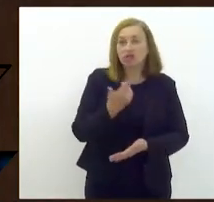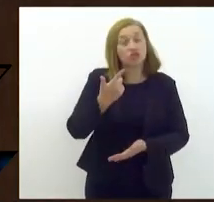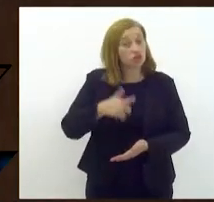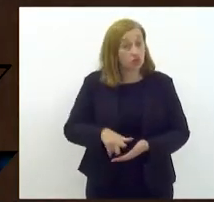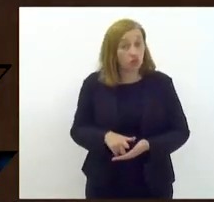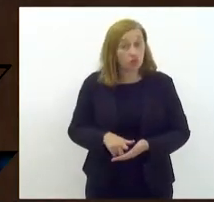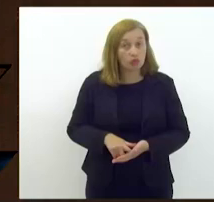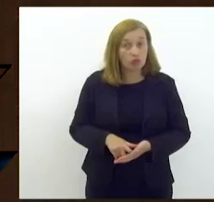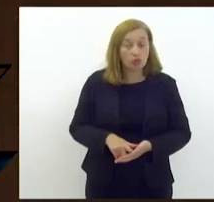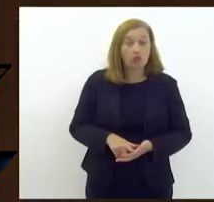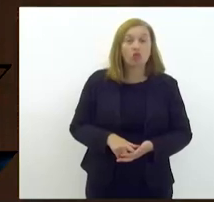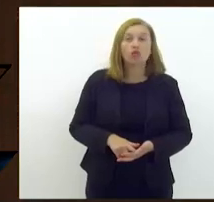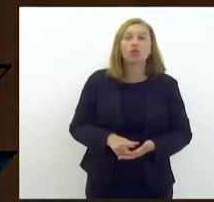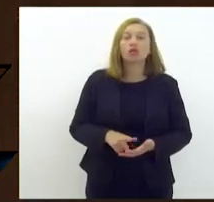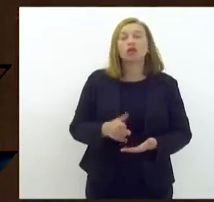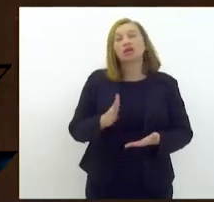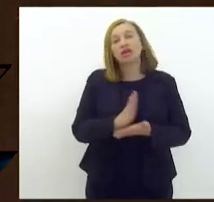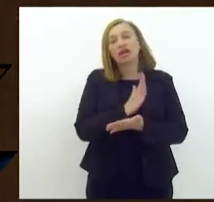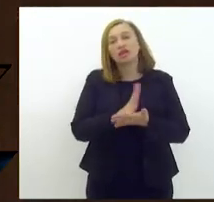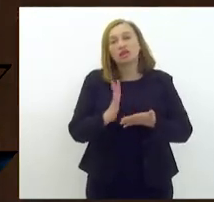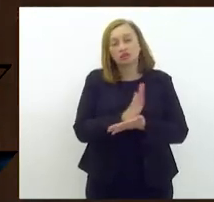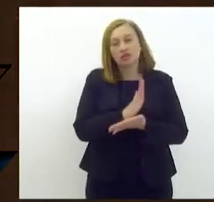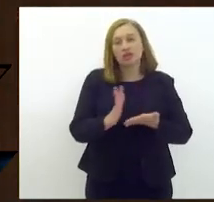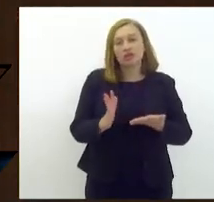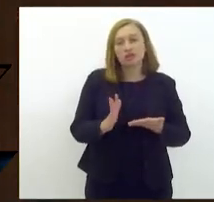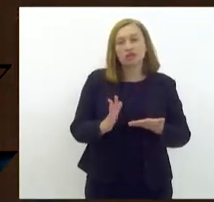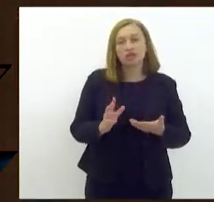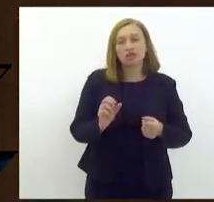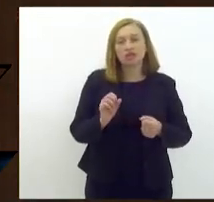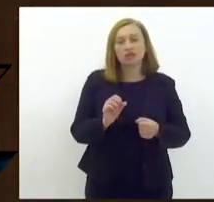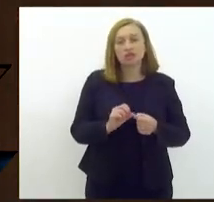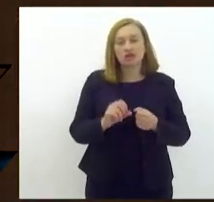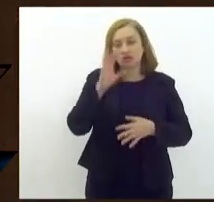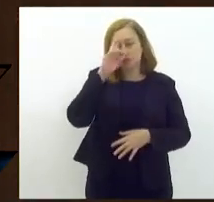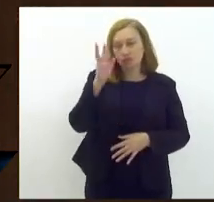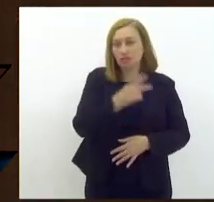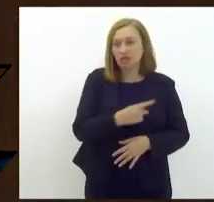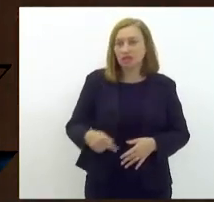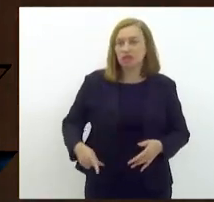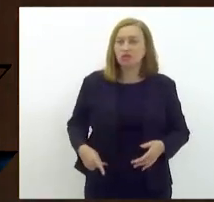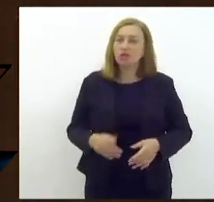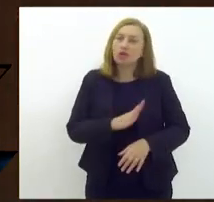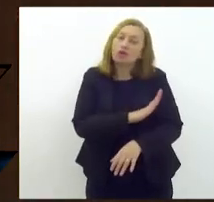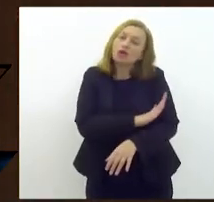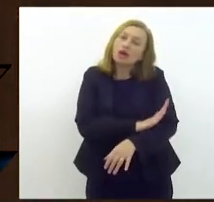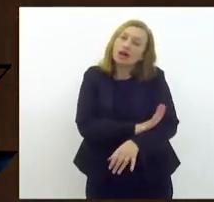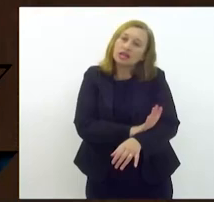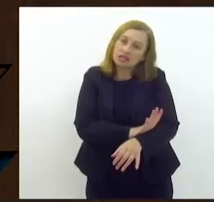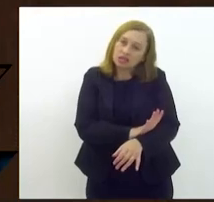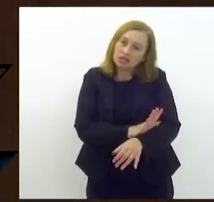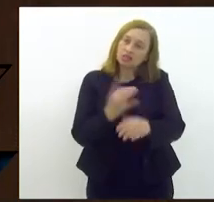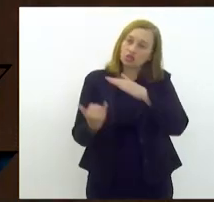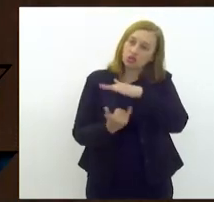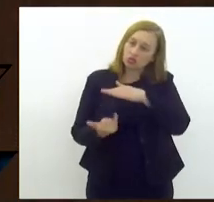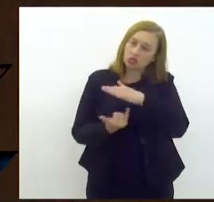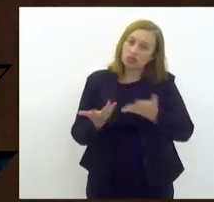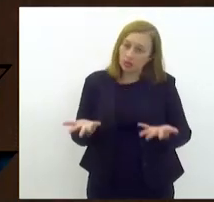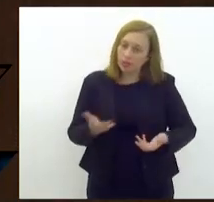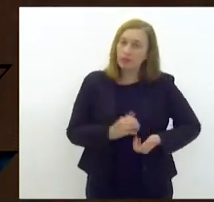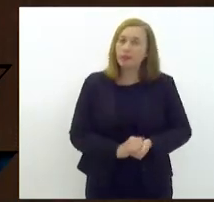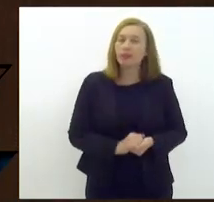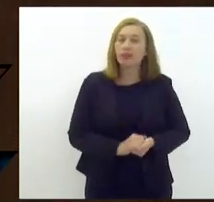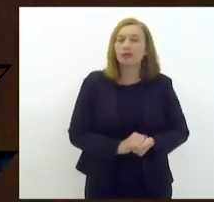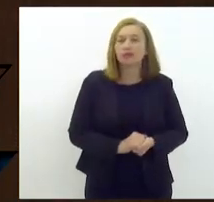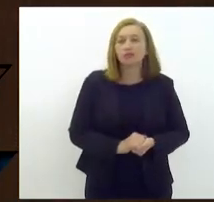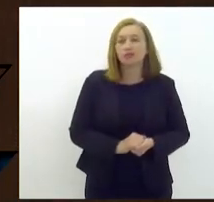cometa aquilo que a gente muitas vezes tem senhor presidente de um racismo institucionalizado apesar de quando afinal